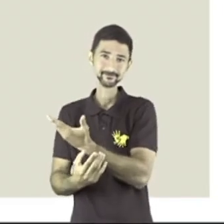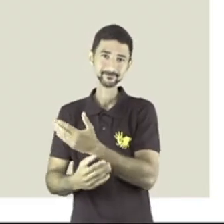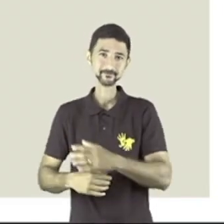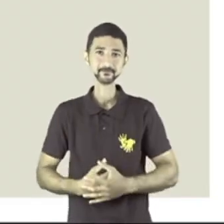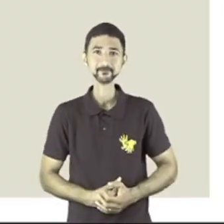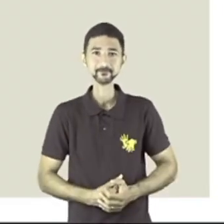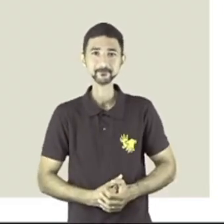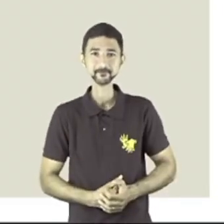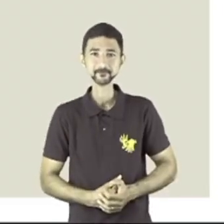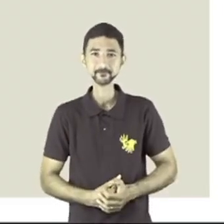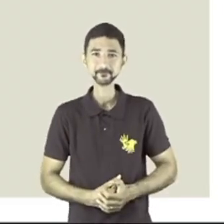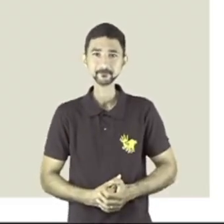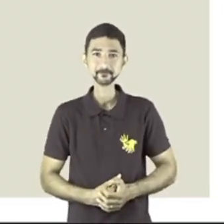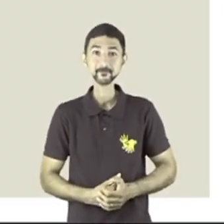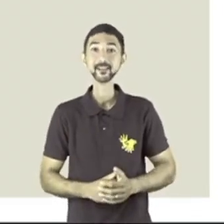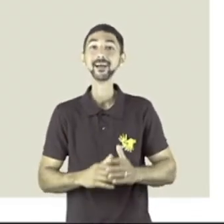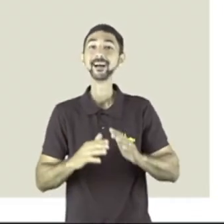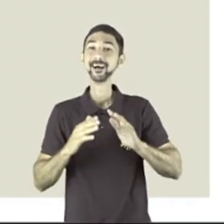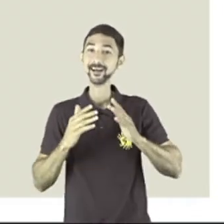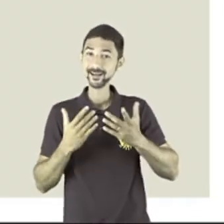lá.